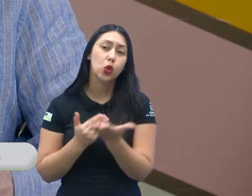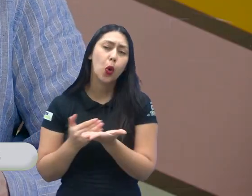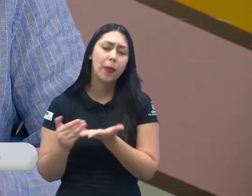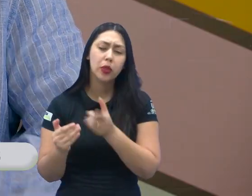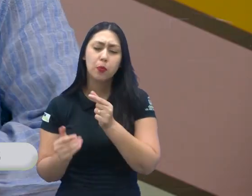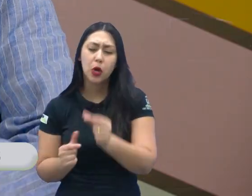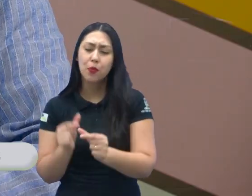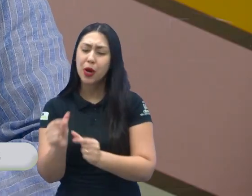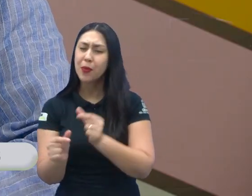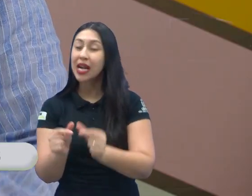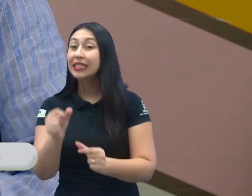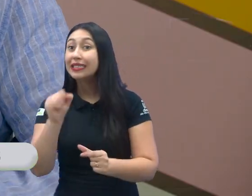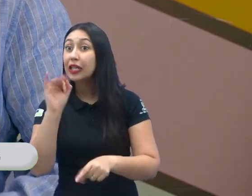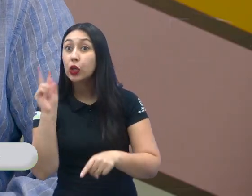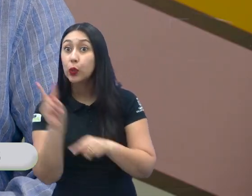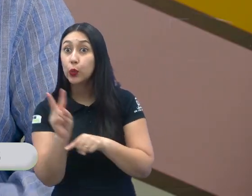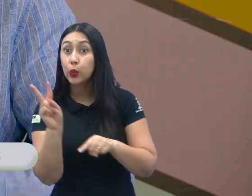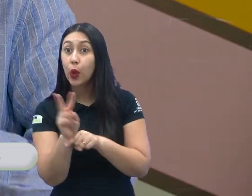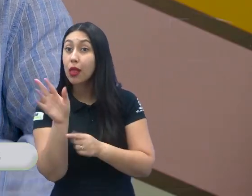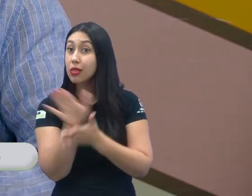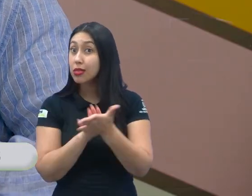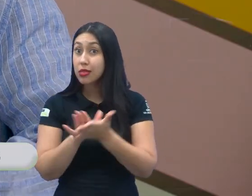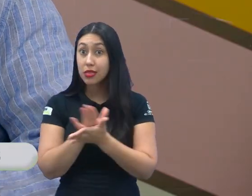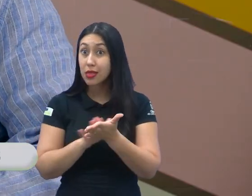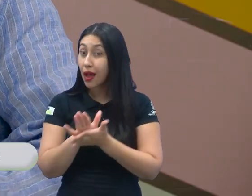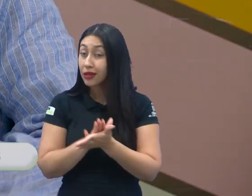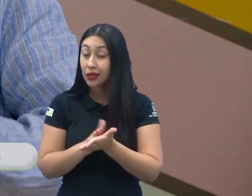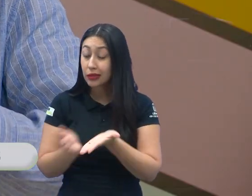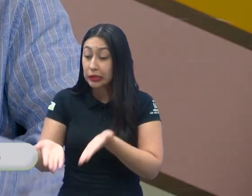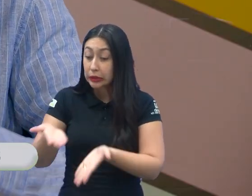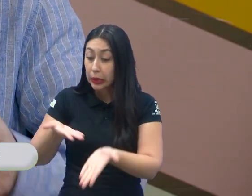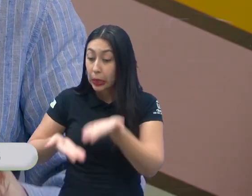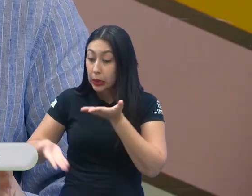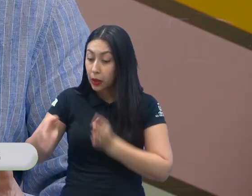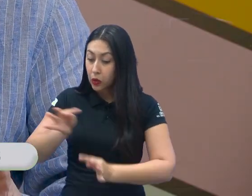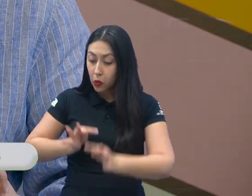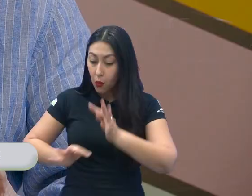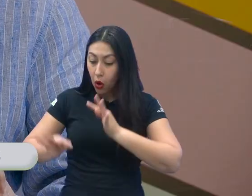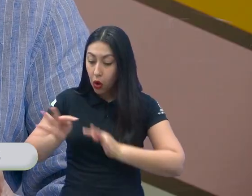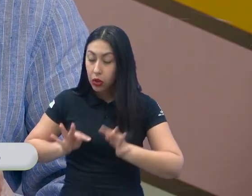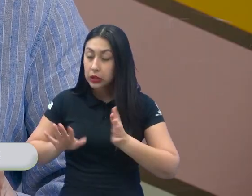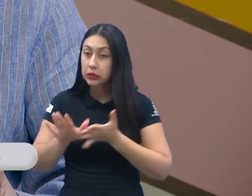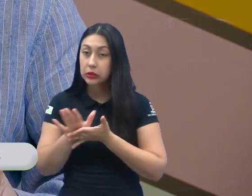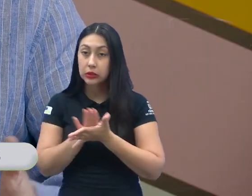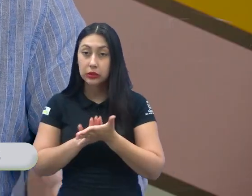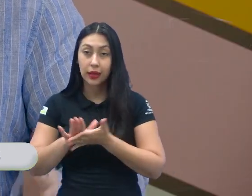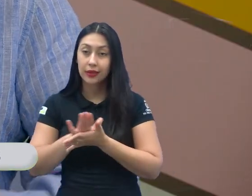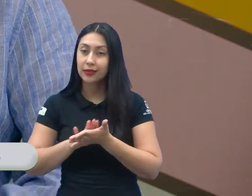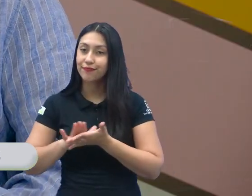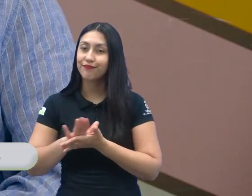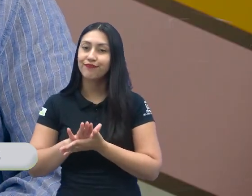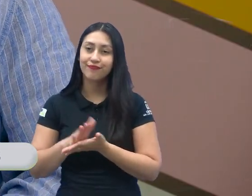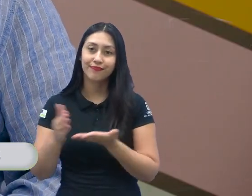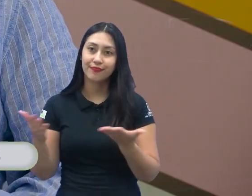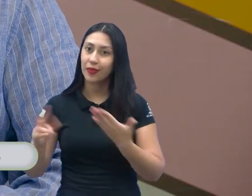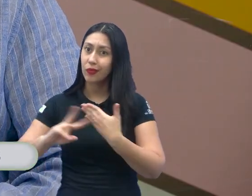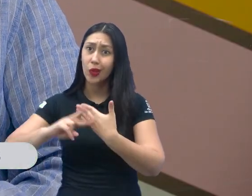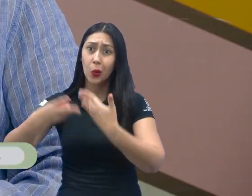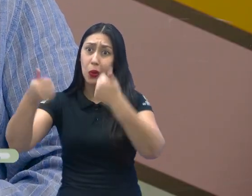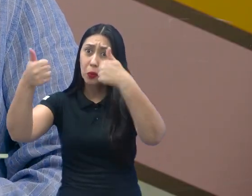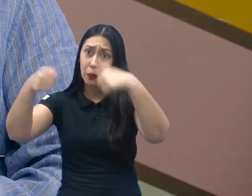não tomar um cuidado, se você não procurar um trabalho que possa te melhorar essa situação, a situação vai ficar